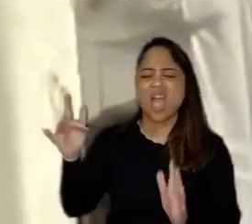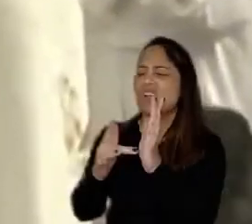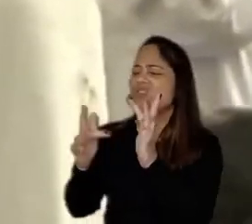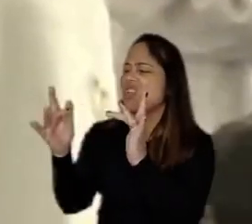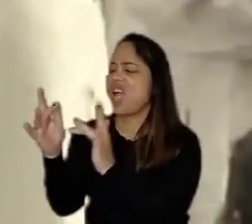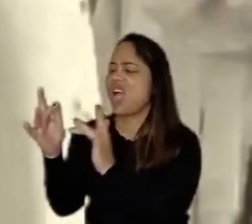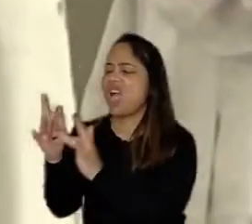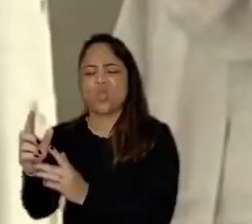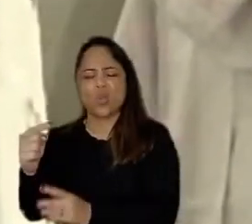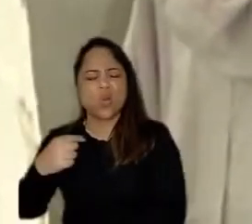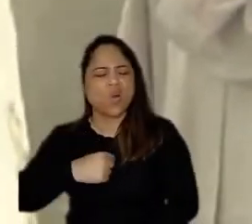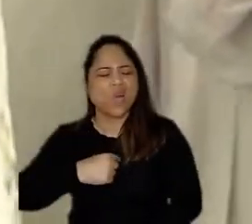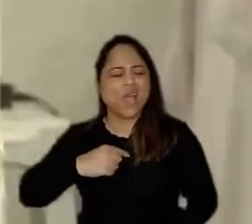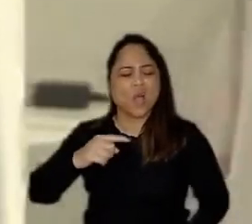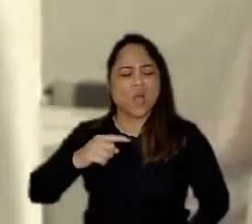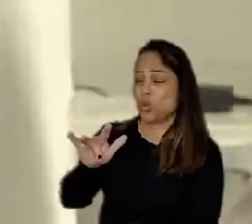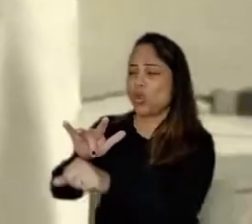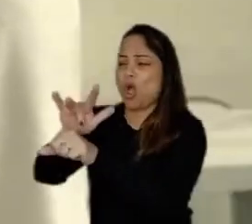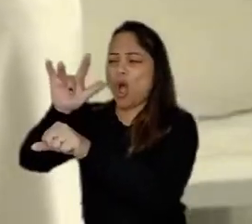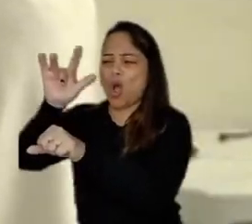do teu manto,